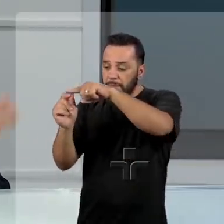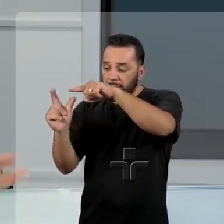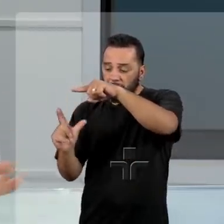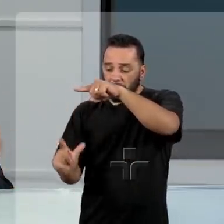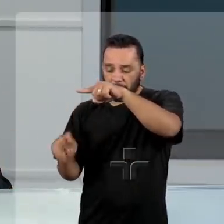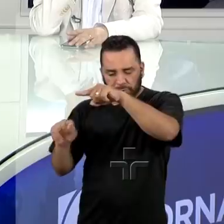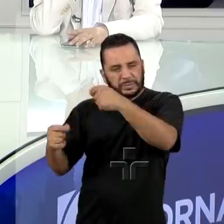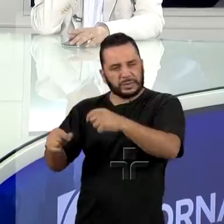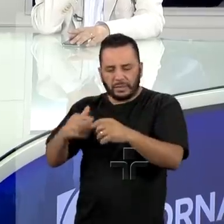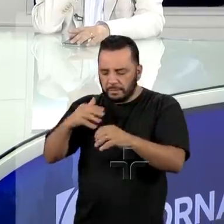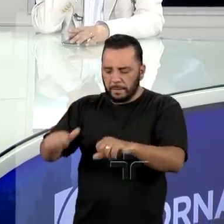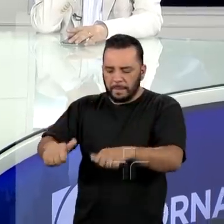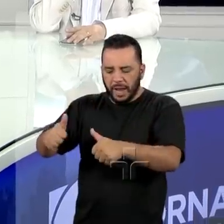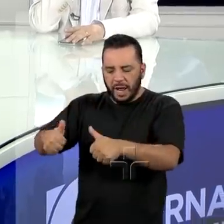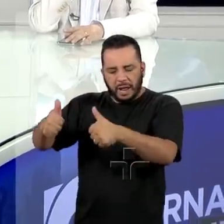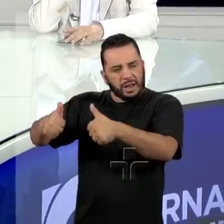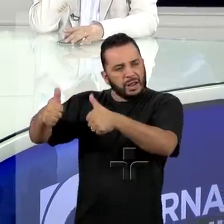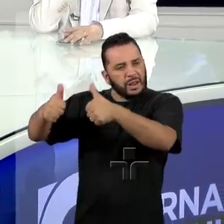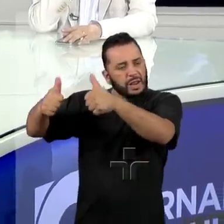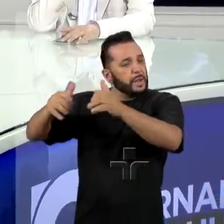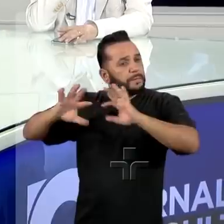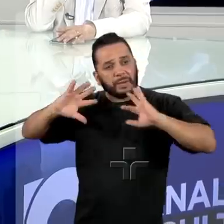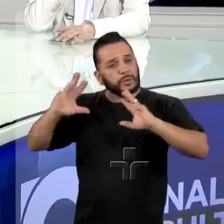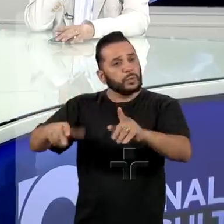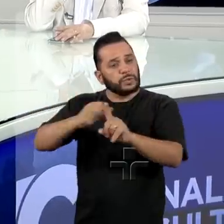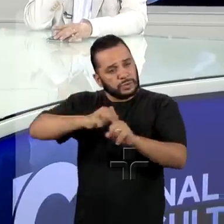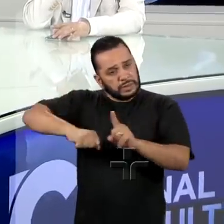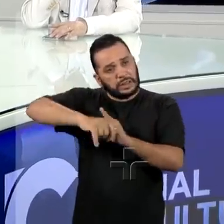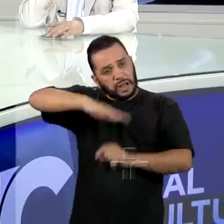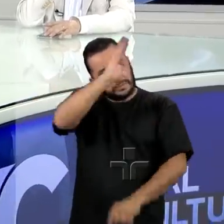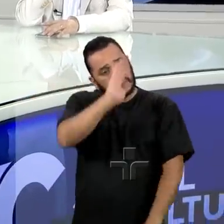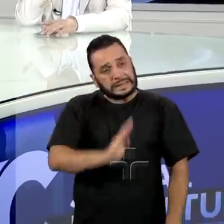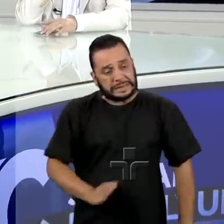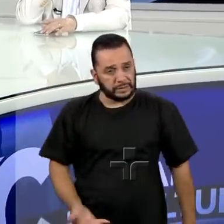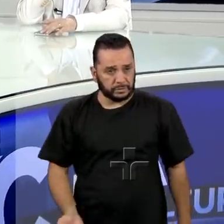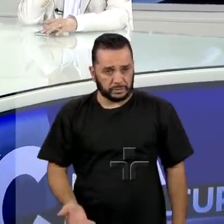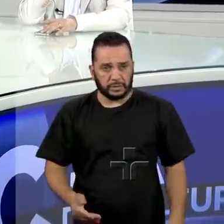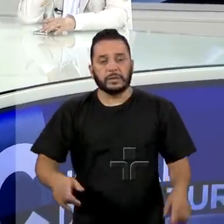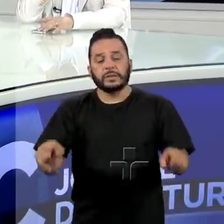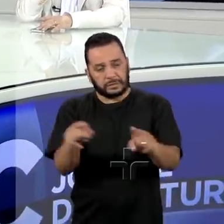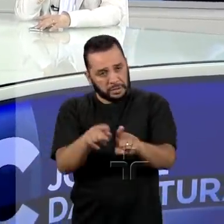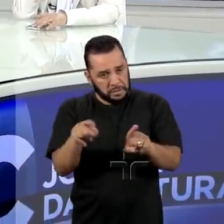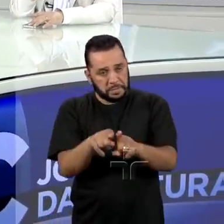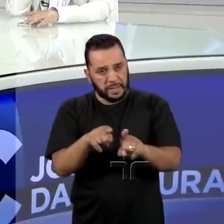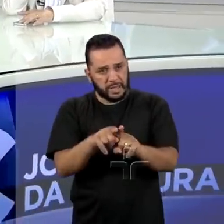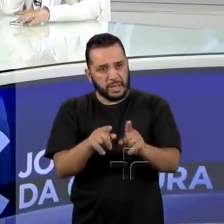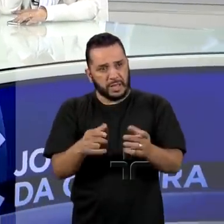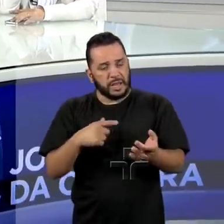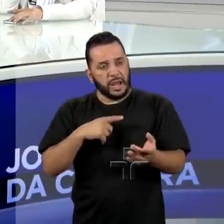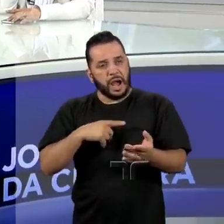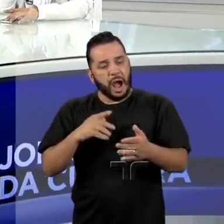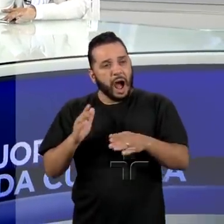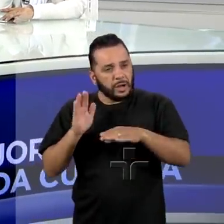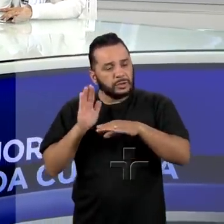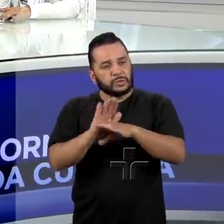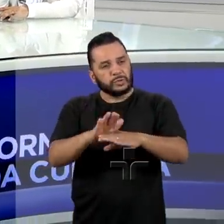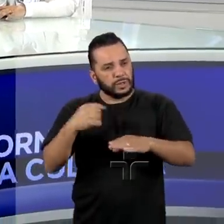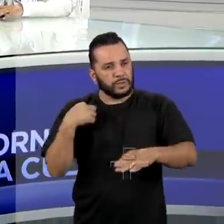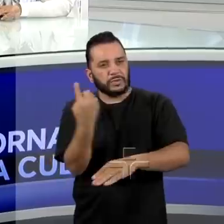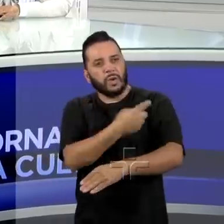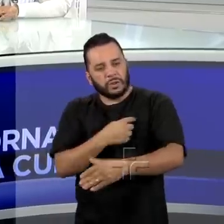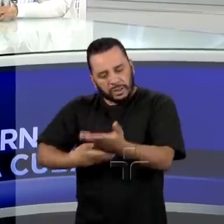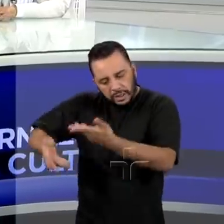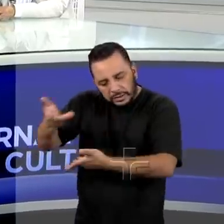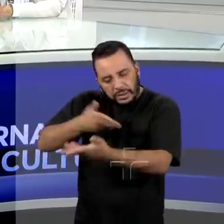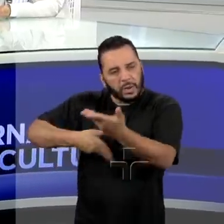vez melhor, mais funcional para toda a sociedade brasileira e que sirva como uma plataforma da nossa inserção com o mundo, na nossa relação com os